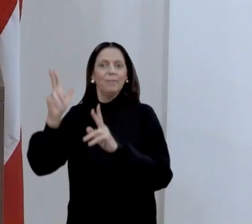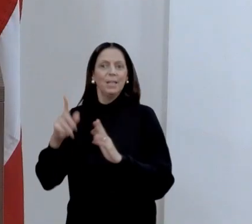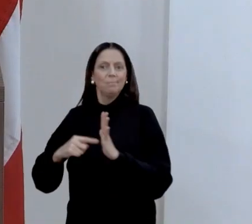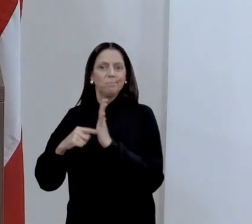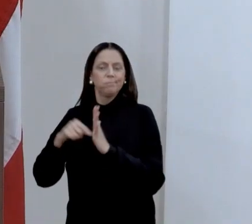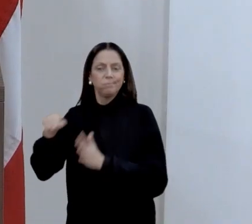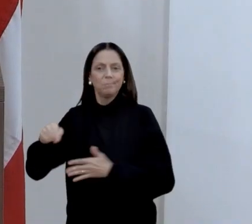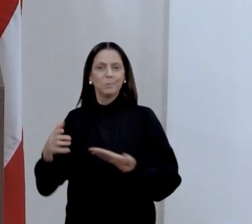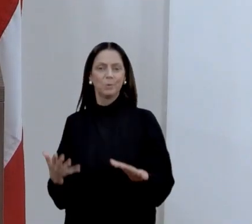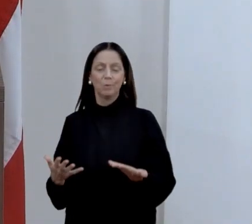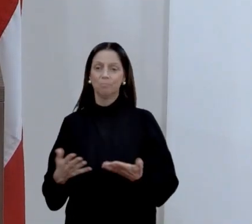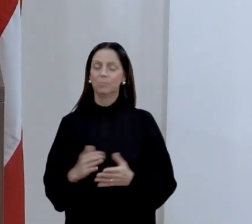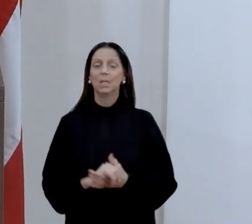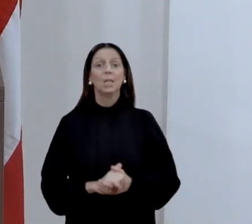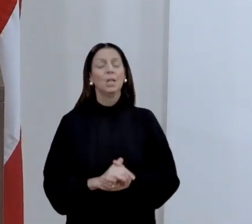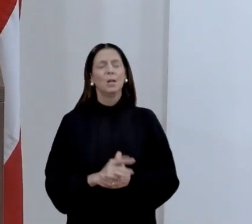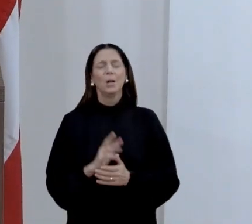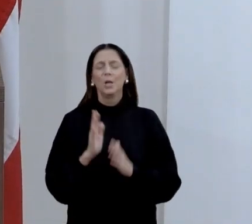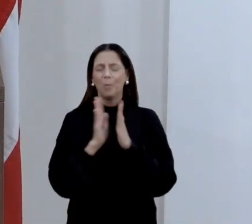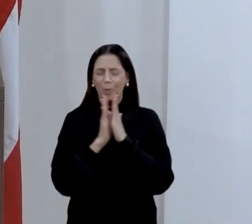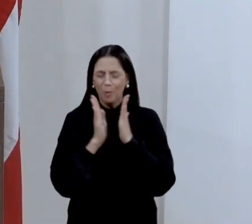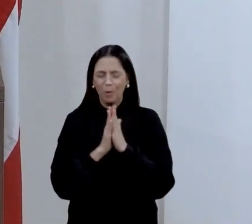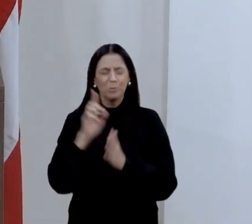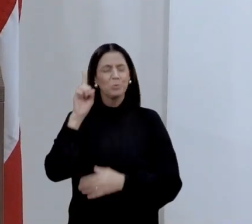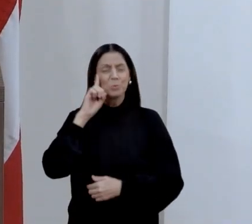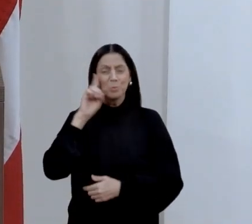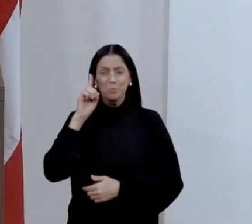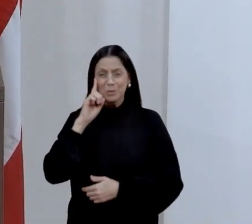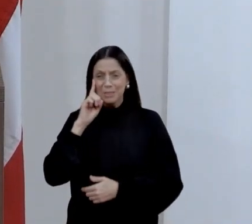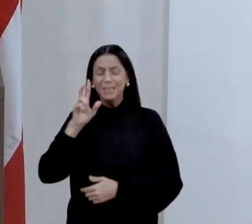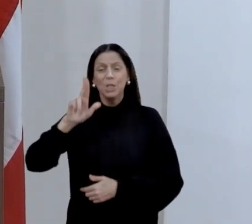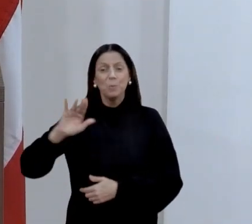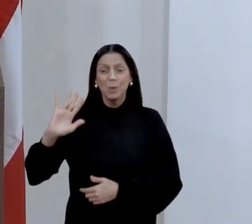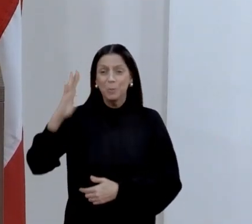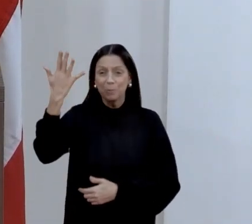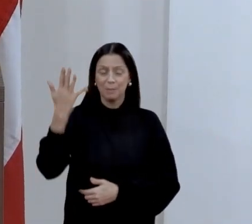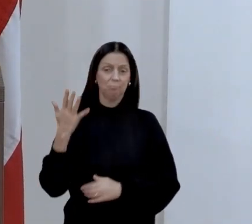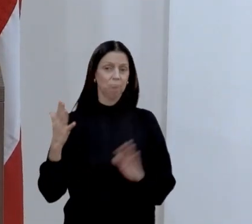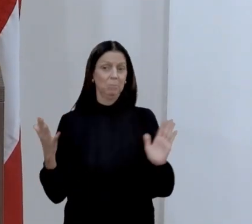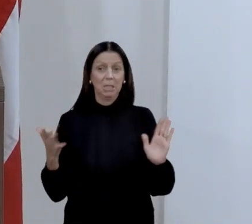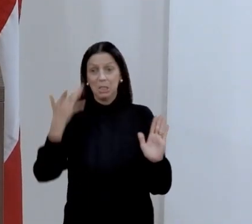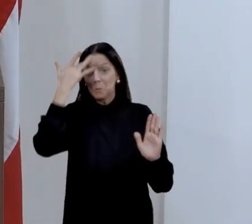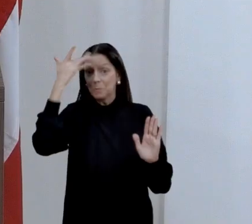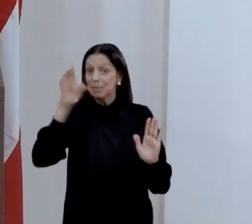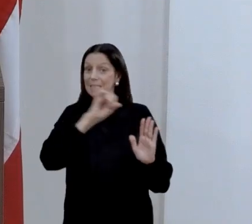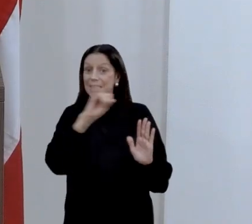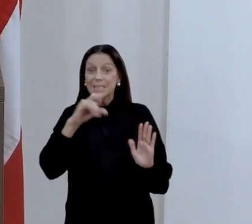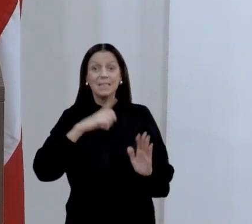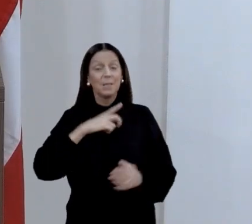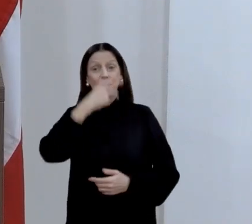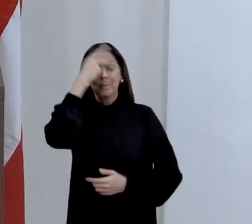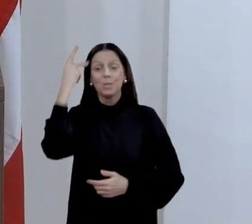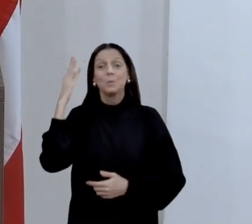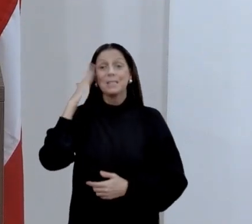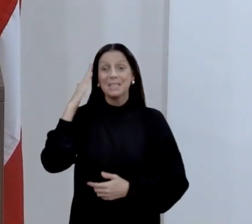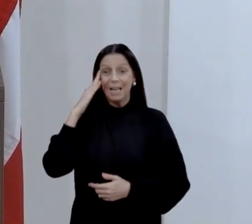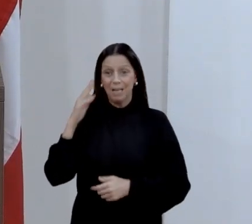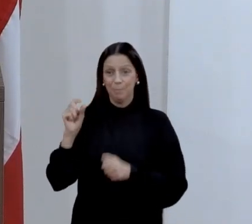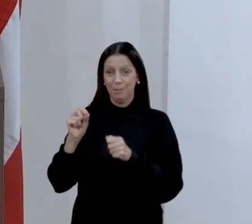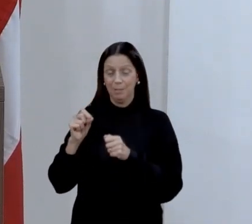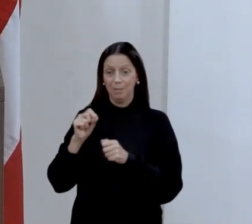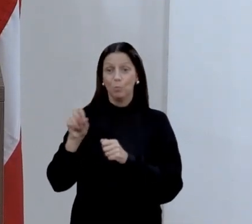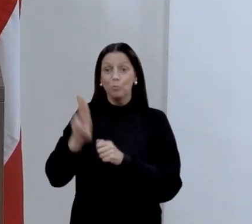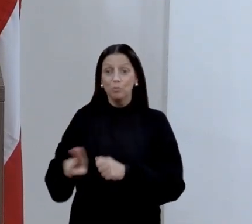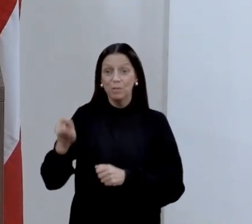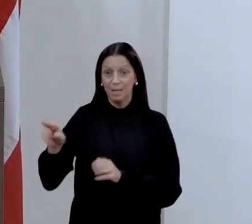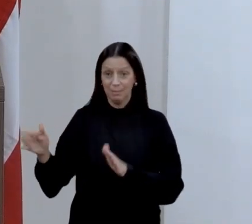acontecer, senhores? Eu rezo todo dia para não acontecer. Mas, primeiro, não sei se vai ter uma pessoa que vai conseguir tocar aquilo. Se tocar e der algum problema a essa pessoa